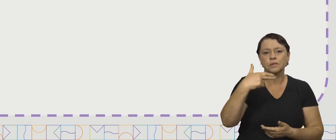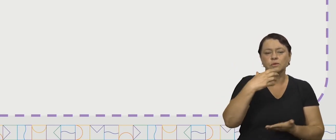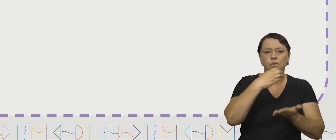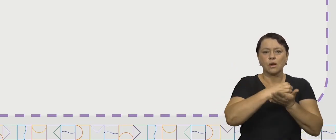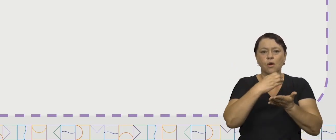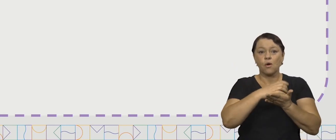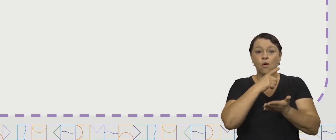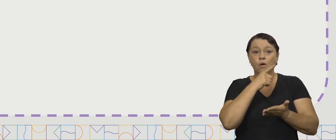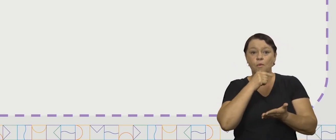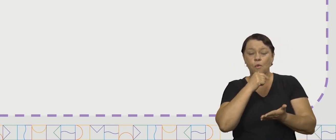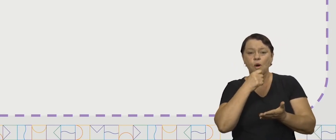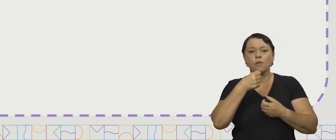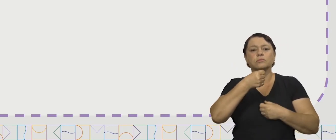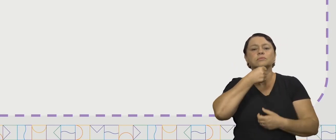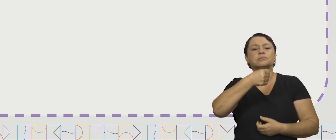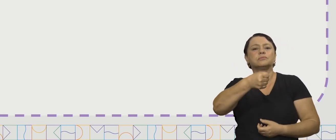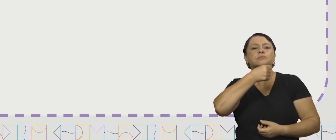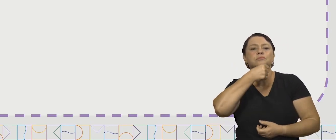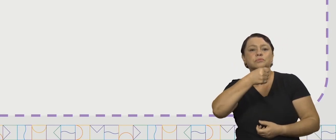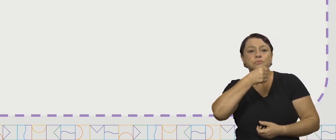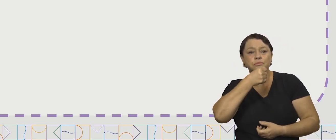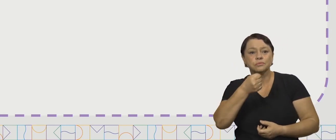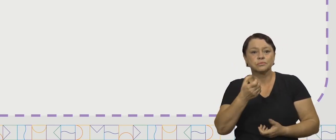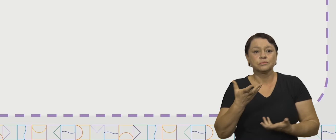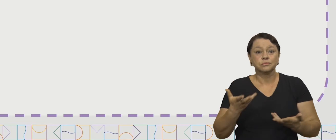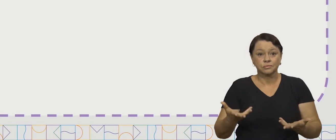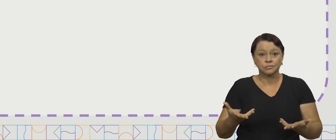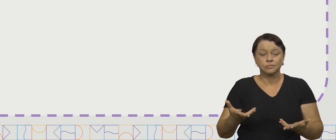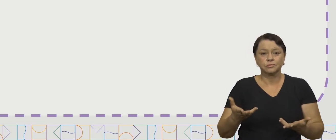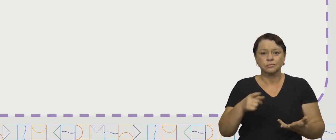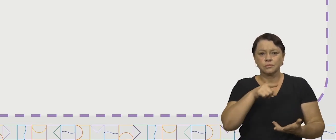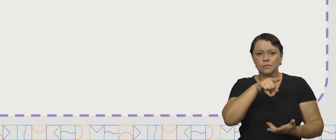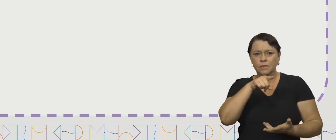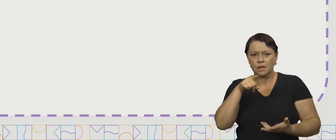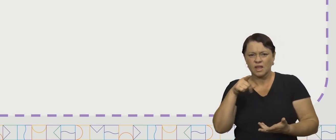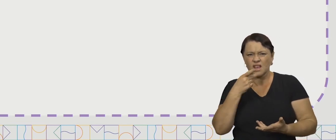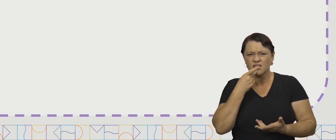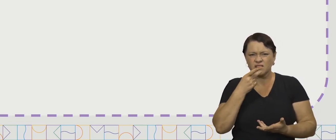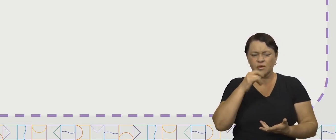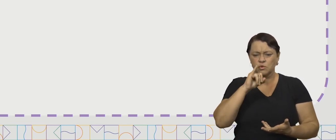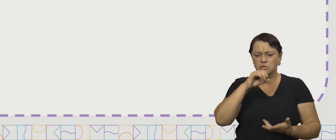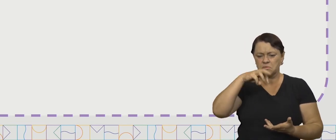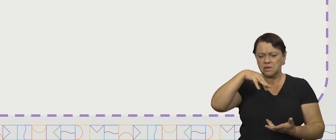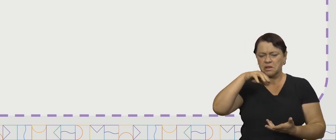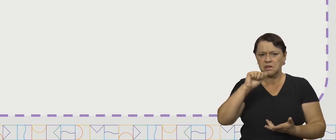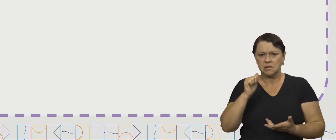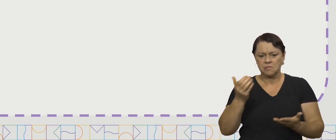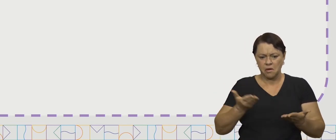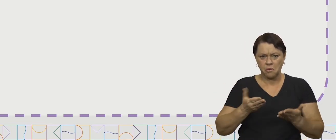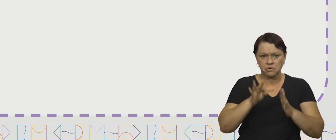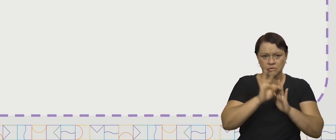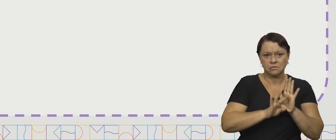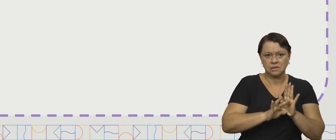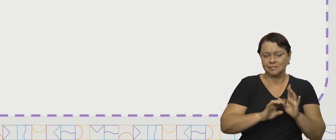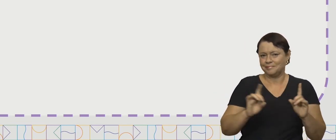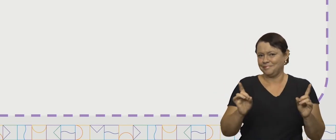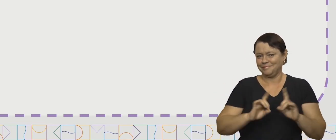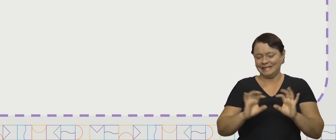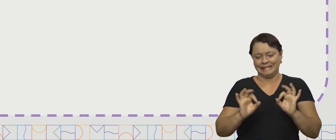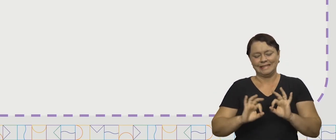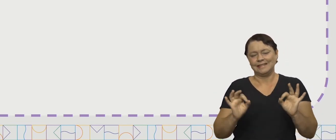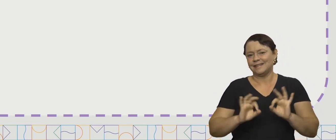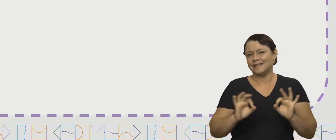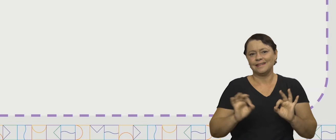tesoura, copo com água, entrevista. Turminha, a gente falou alguma coisa sobre imã? Acho que não,